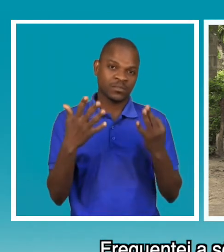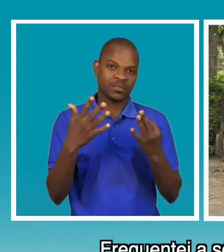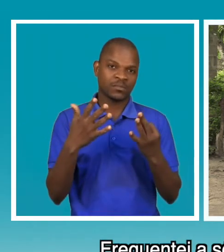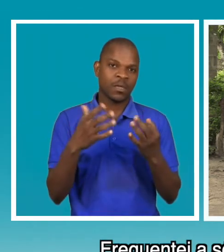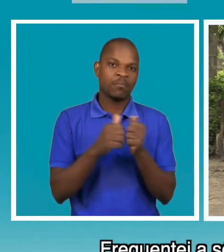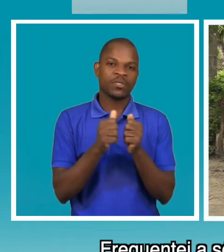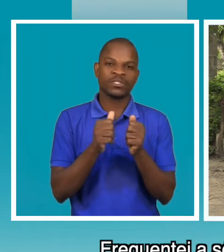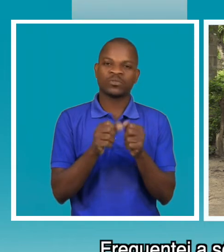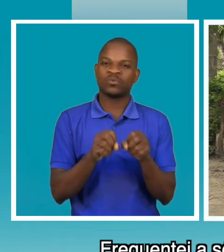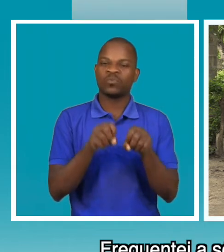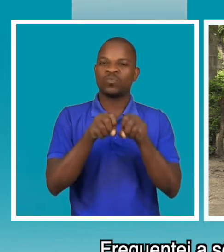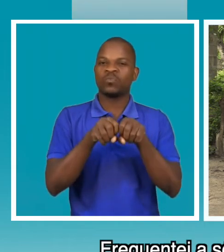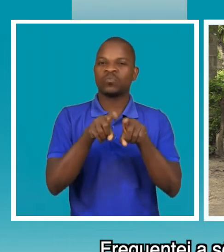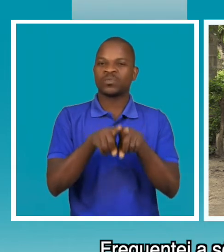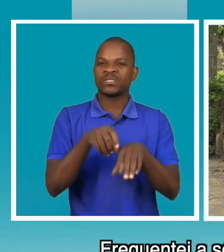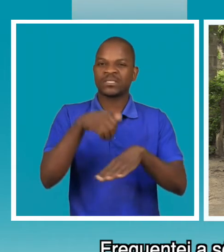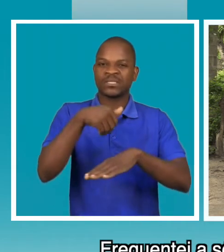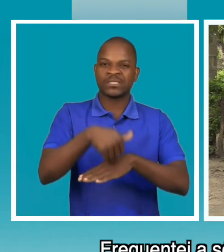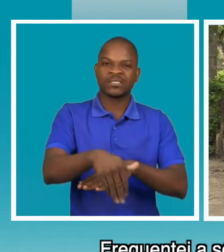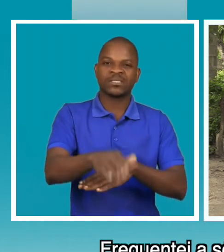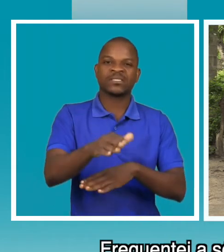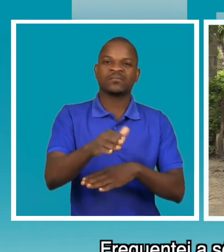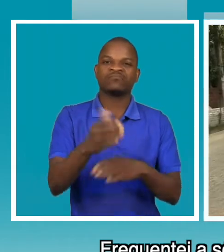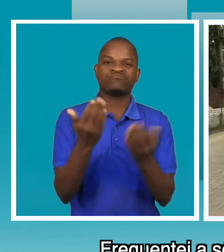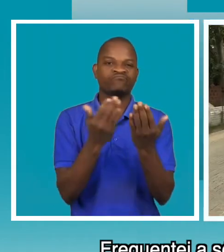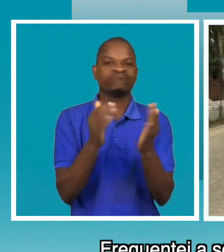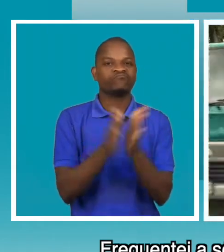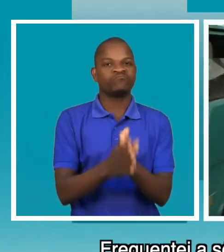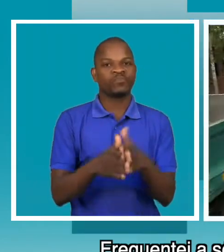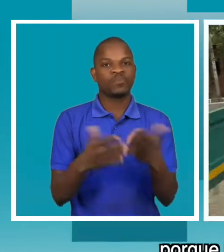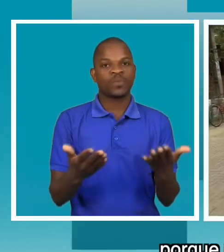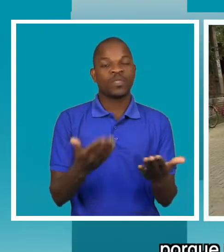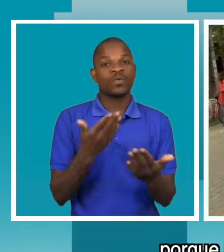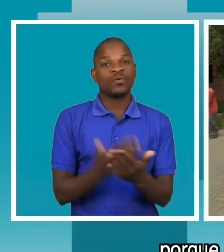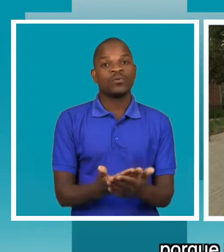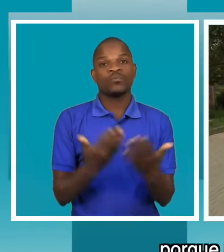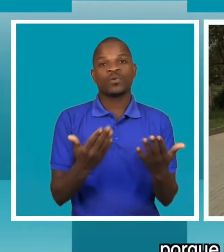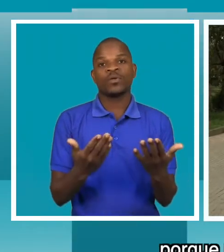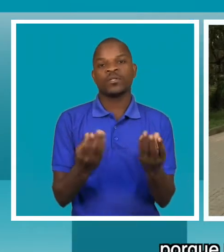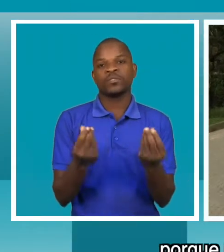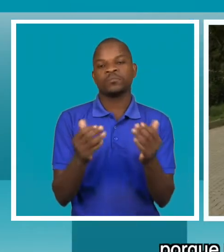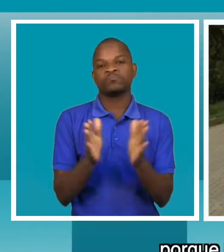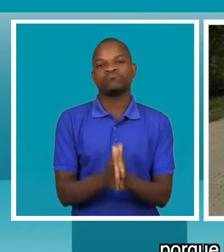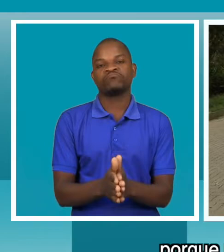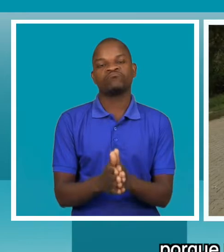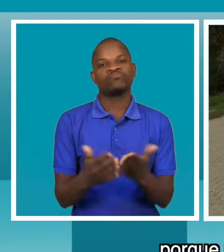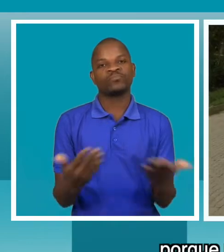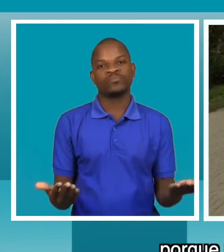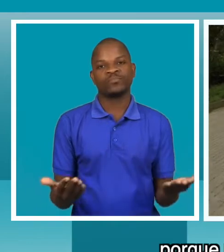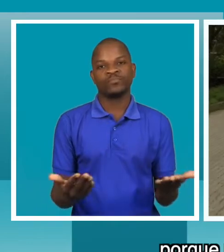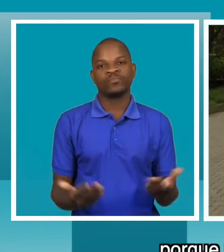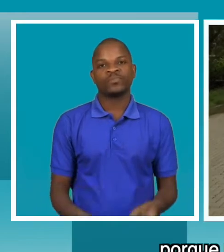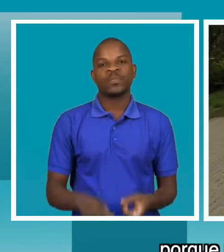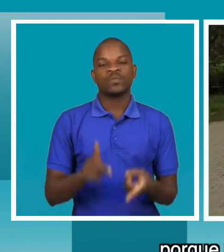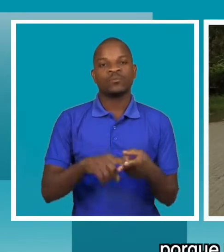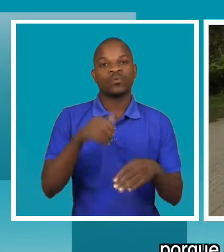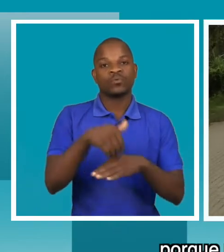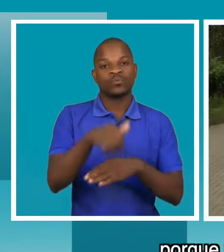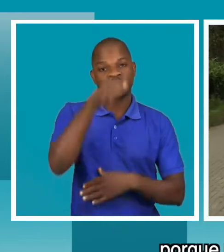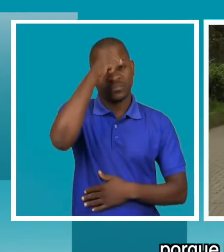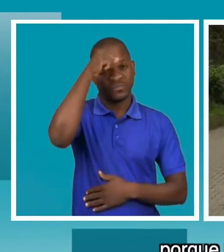classe, não tive a oportunidade de continuar os estudos, porque não tinha a possibilidade